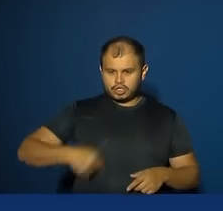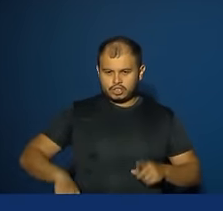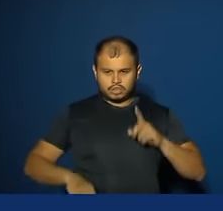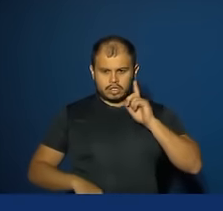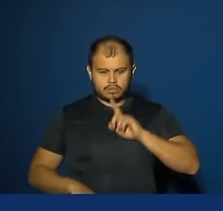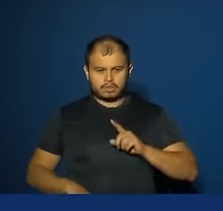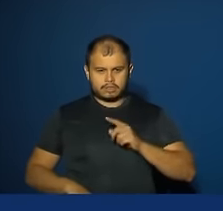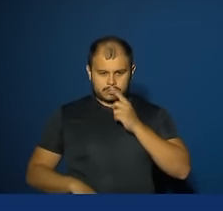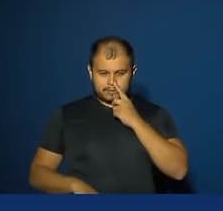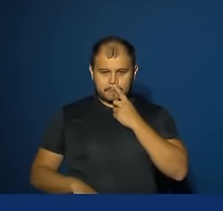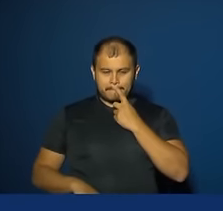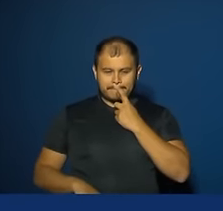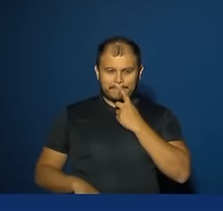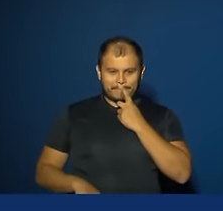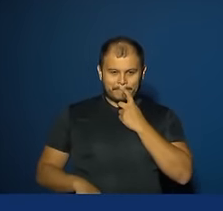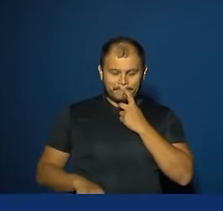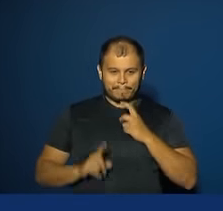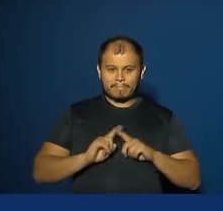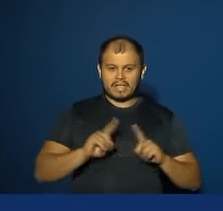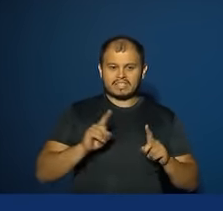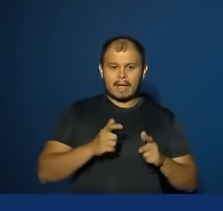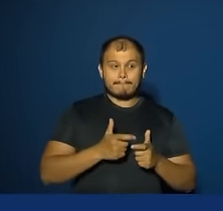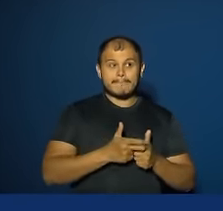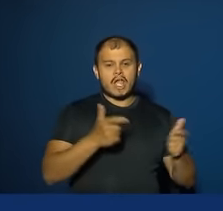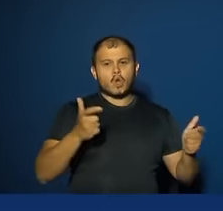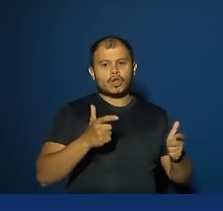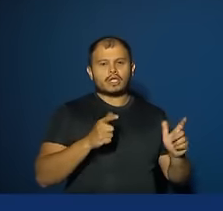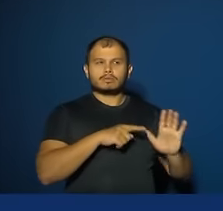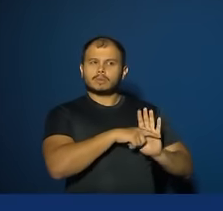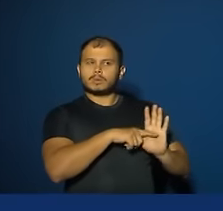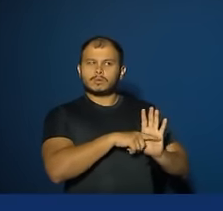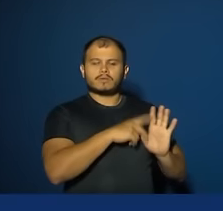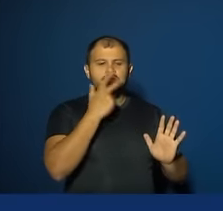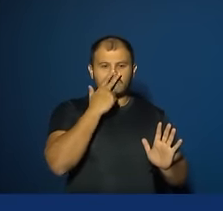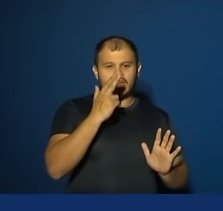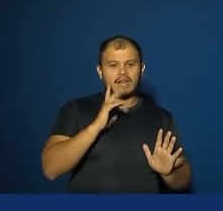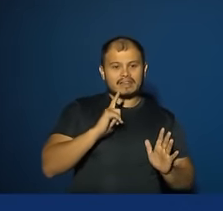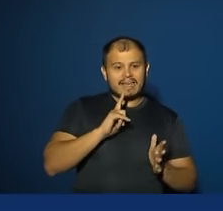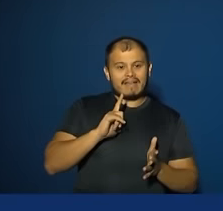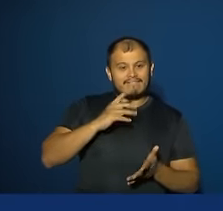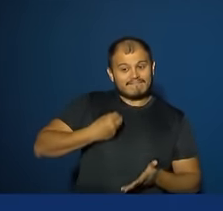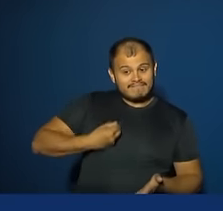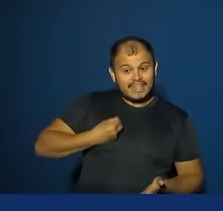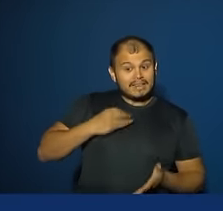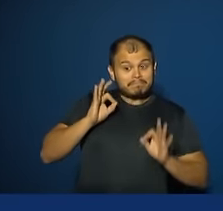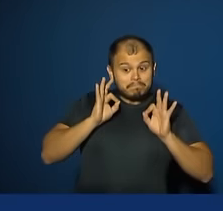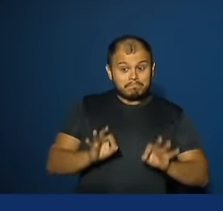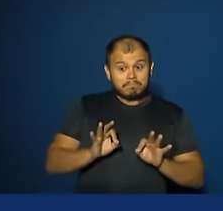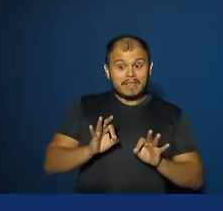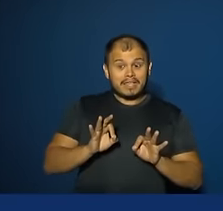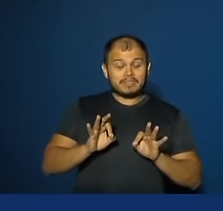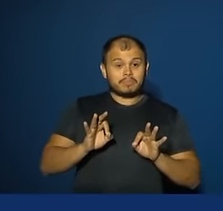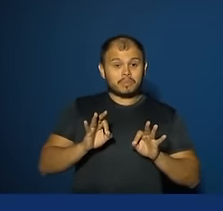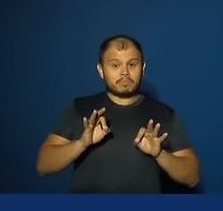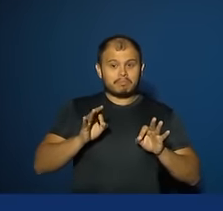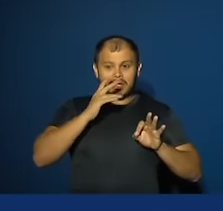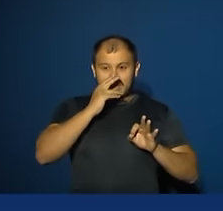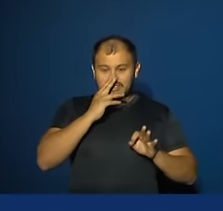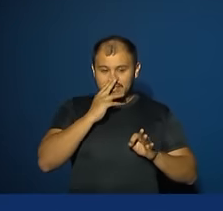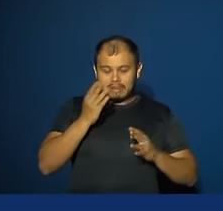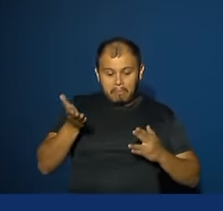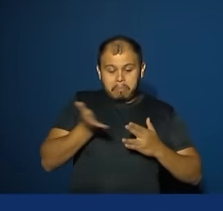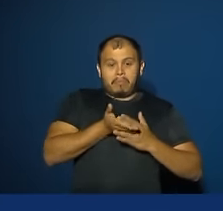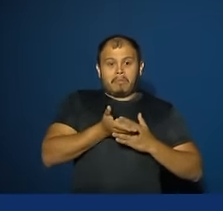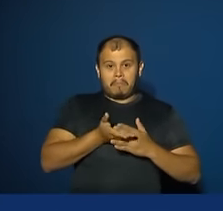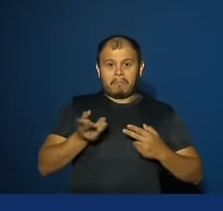Unidos uma boa parte dos analistas contestaria você diria o seguinte ela está exatamente no meio da problema China e Estados Unidos